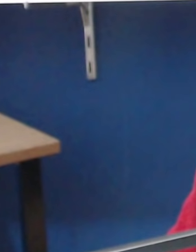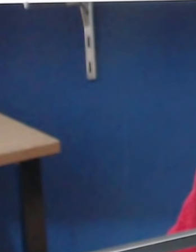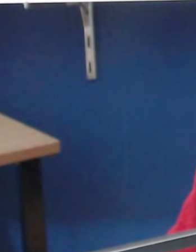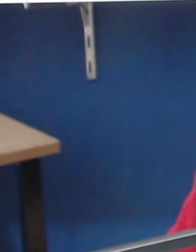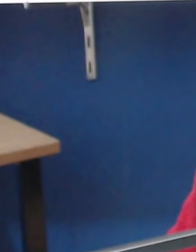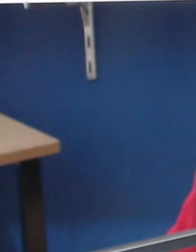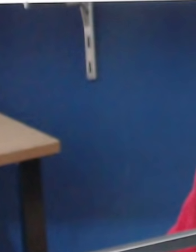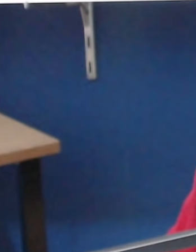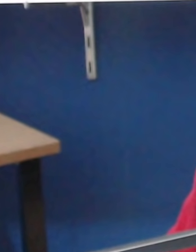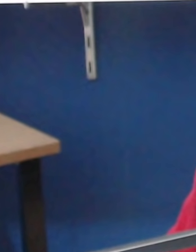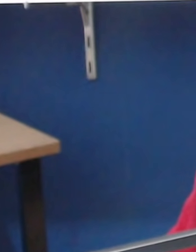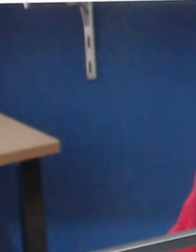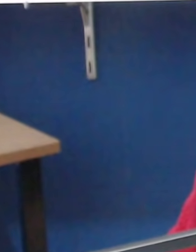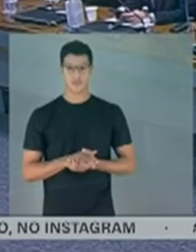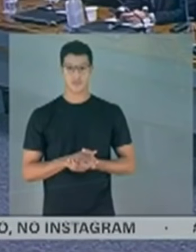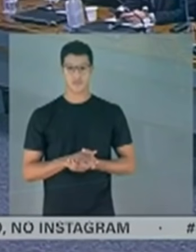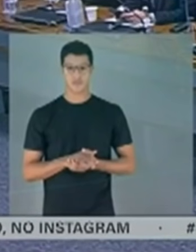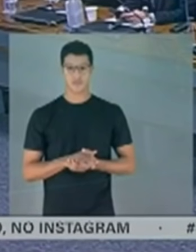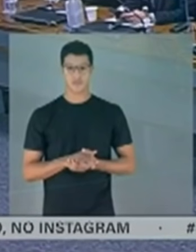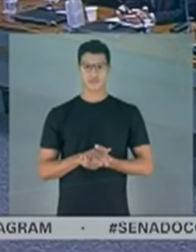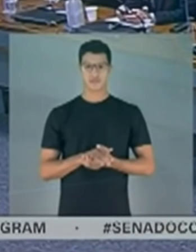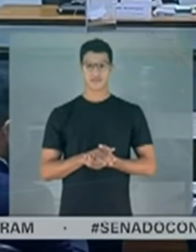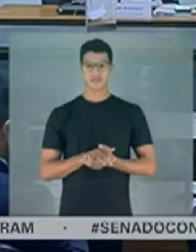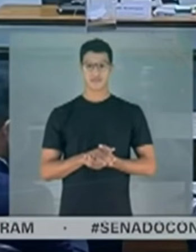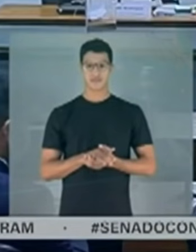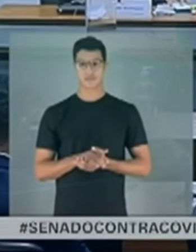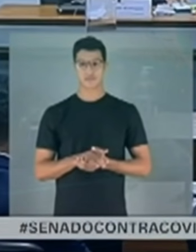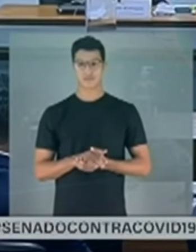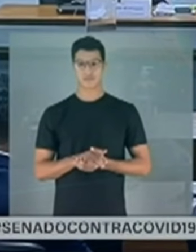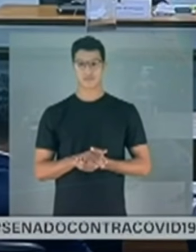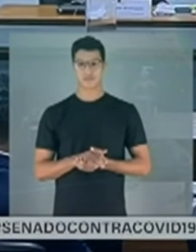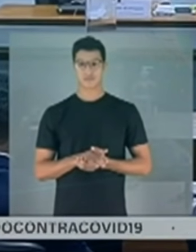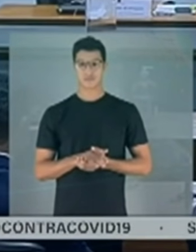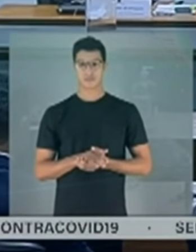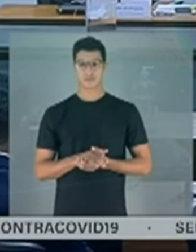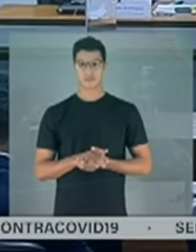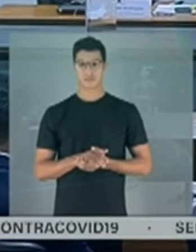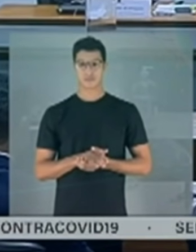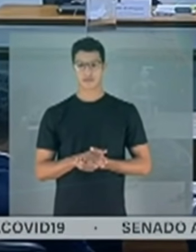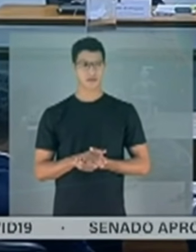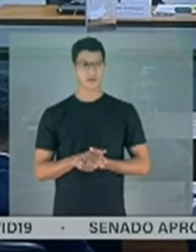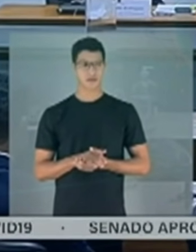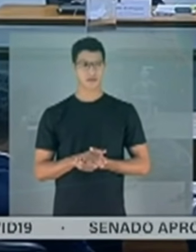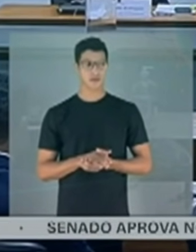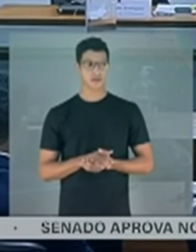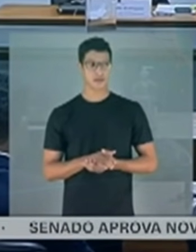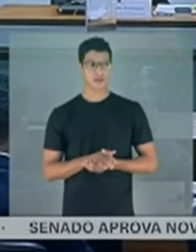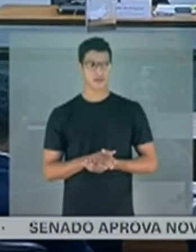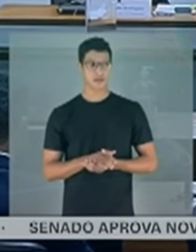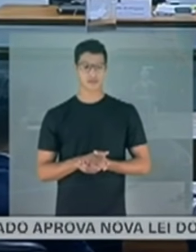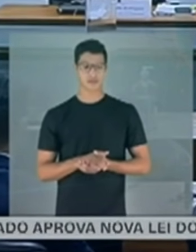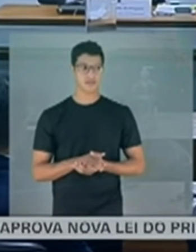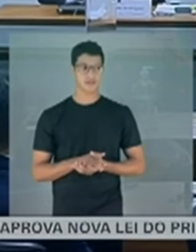não chamar o Silas Malafaia? Senador, senador Marco Rogério, eu não vou colocar